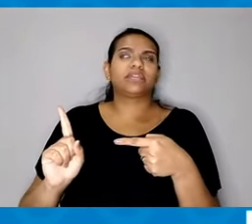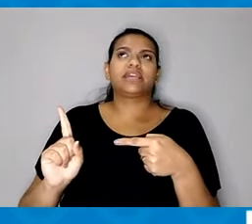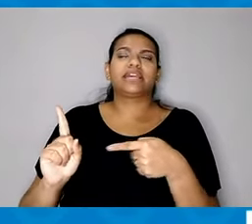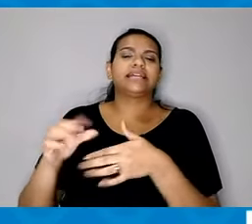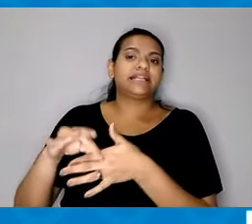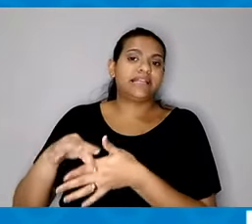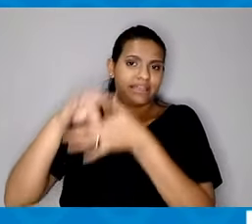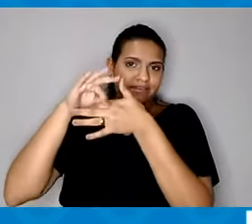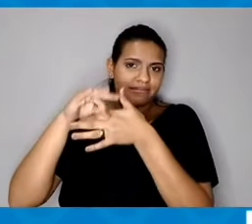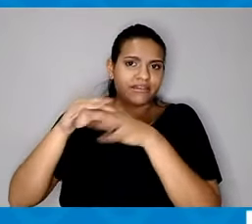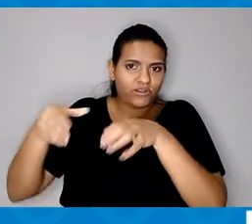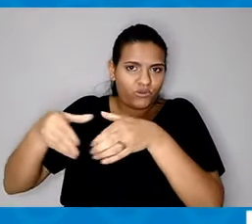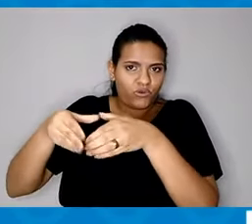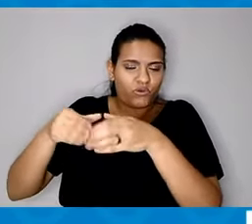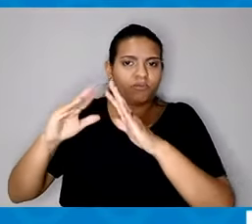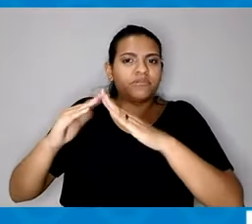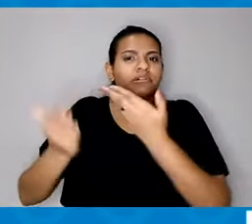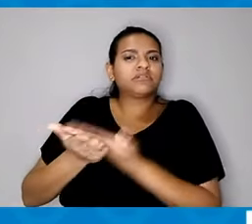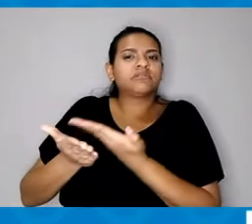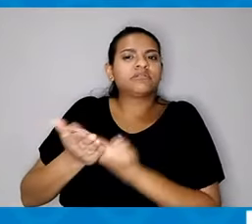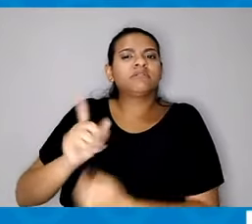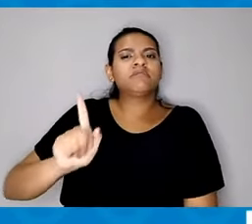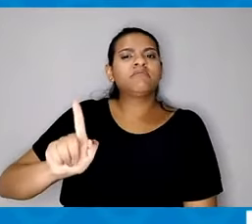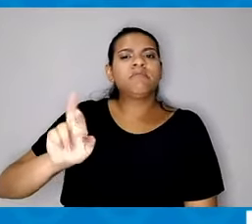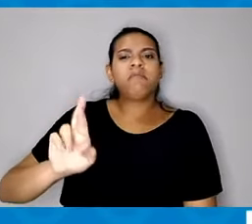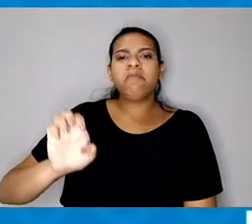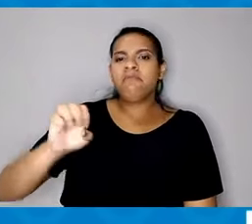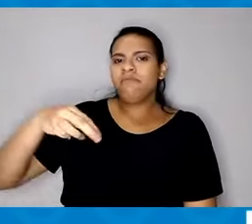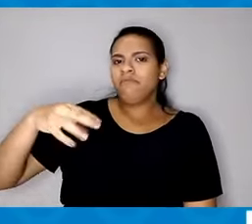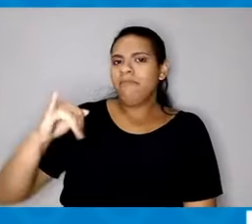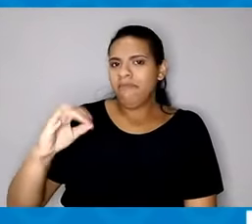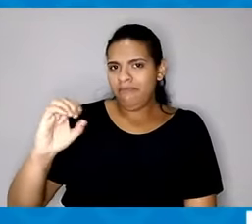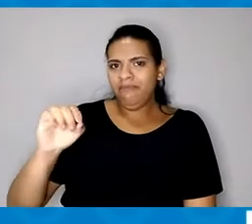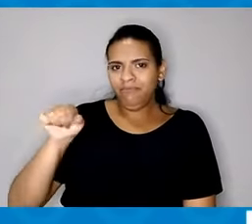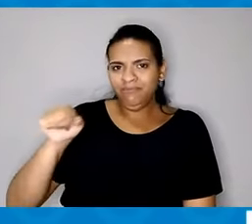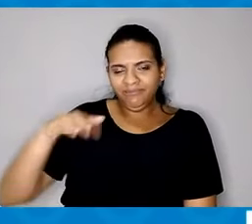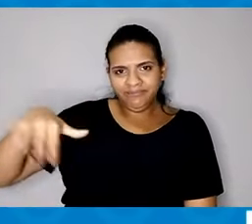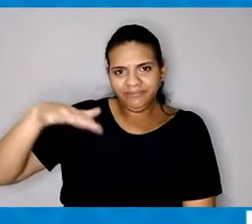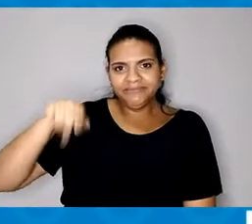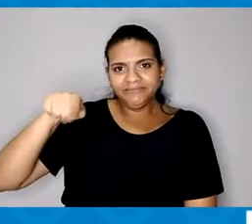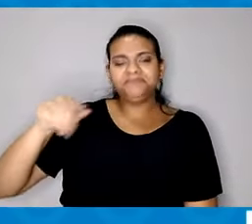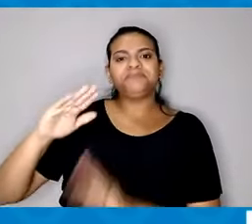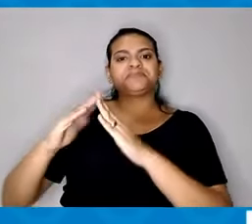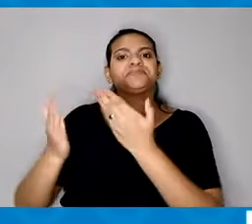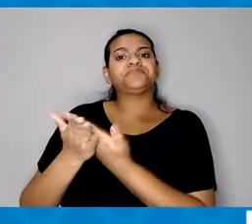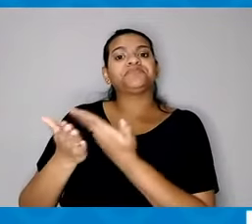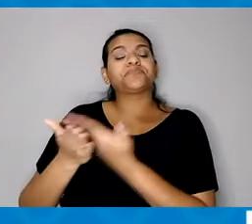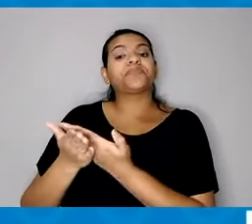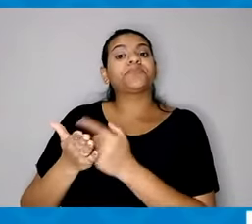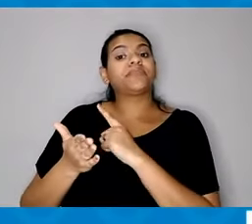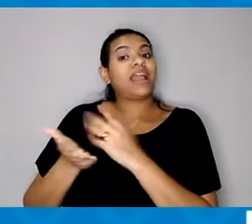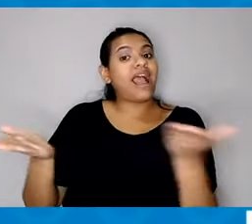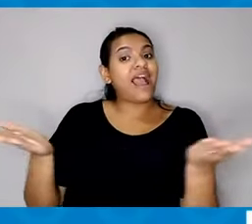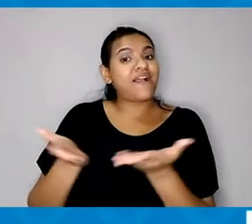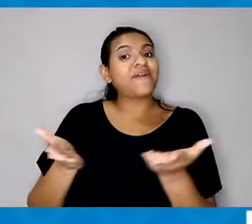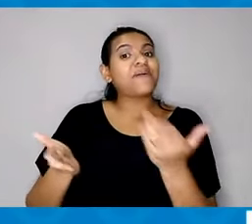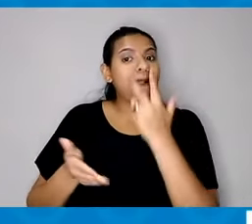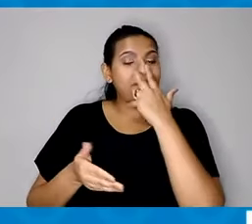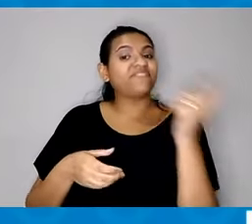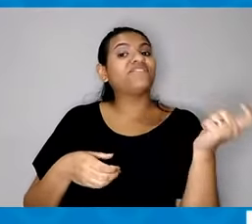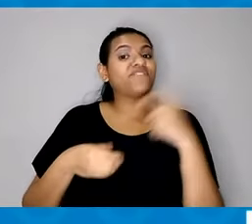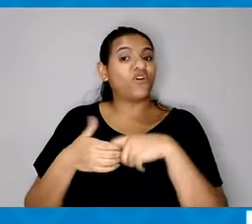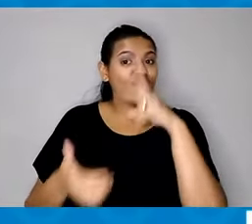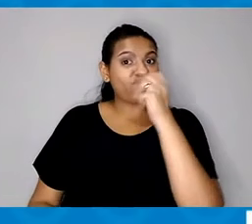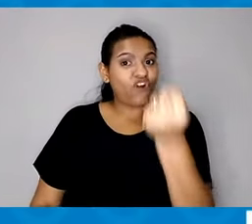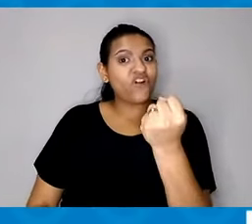do Grêmio da escola, e essa é uma excelente ideia, né? Os Grêmios estão voltando a ter um espaço e uma relevância dentro